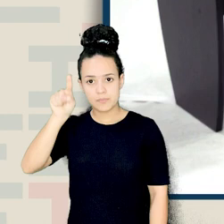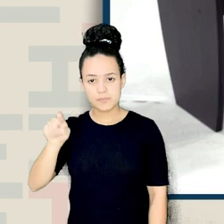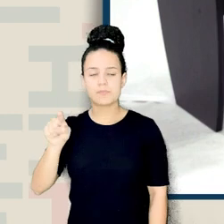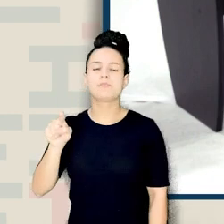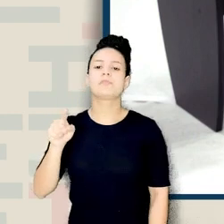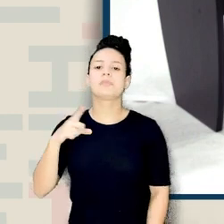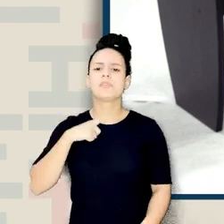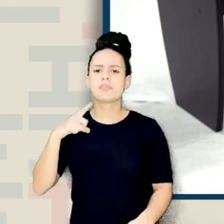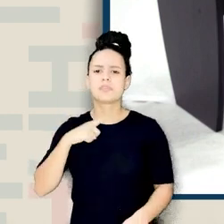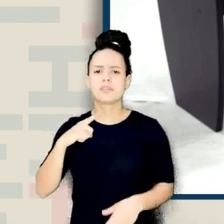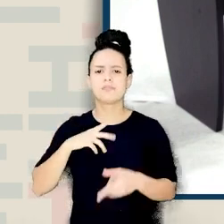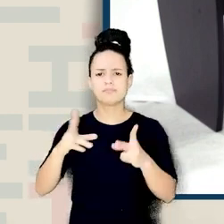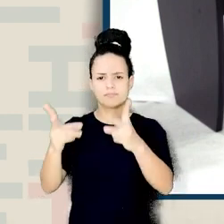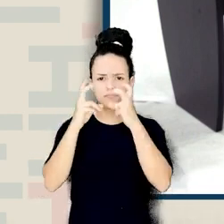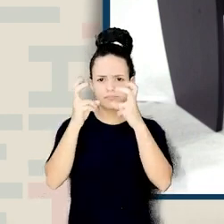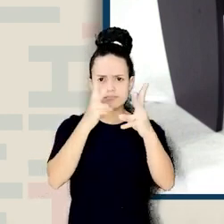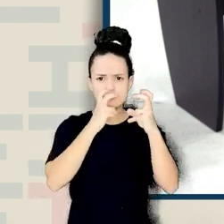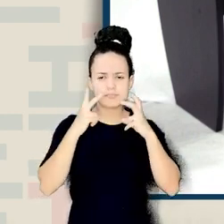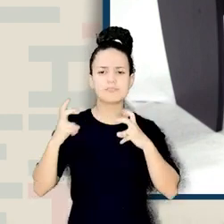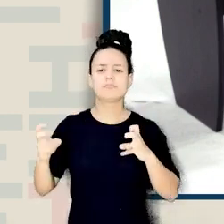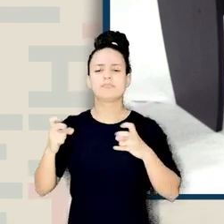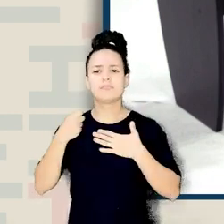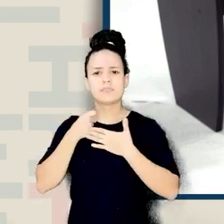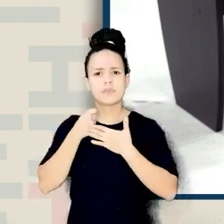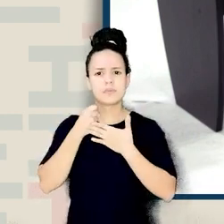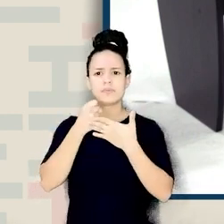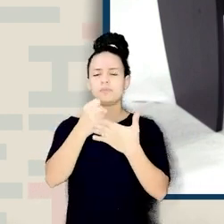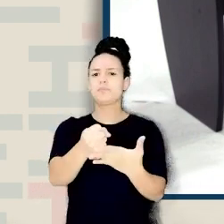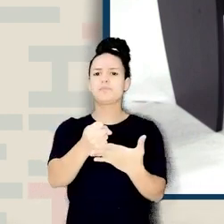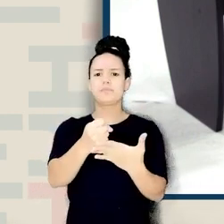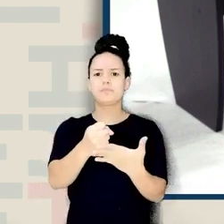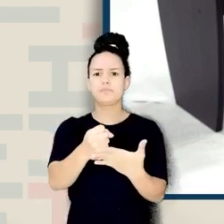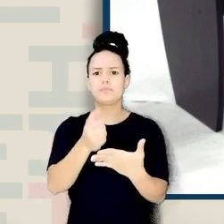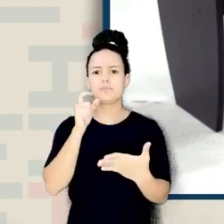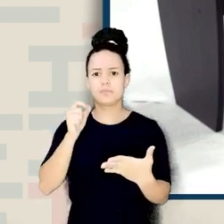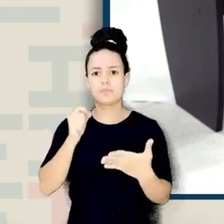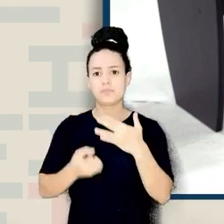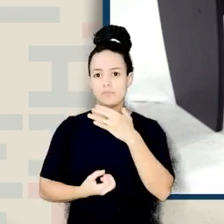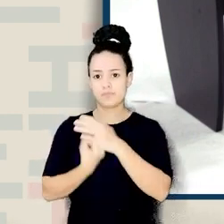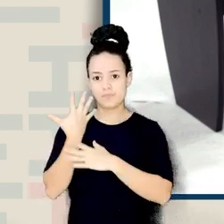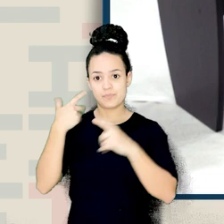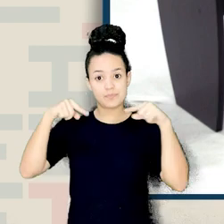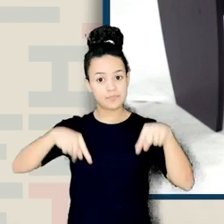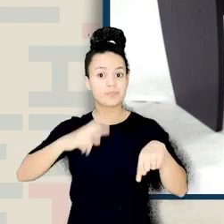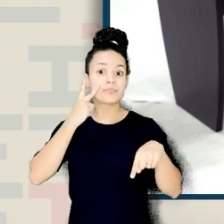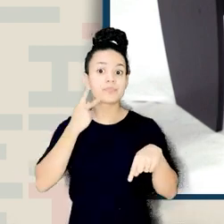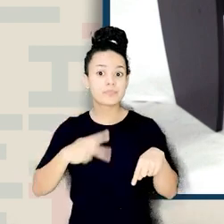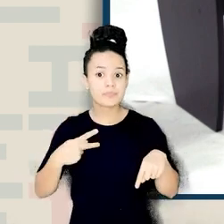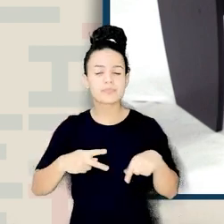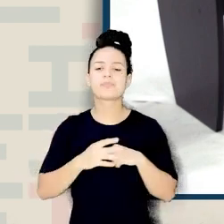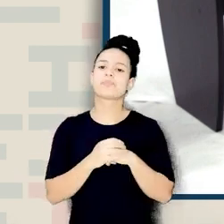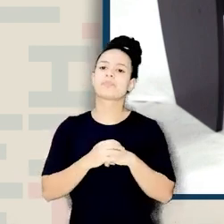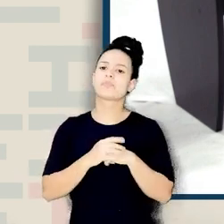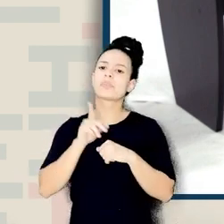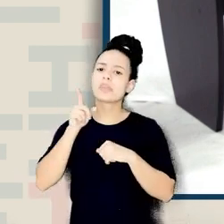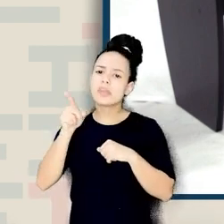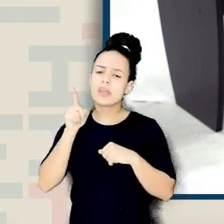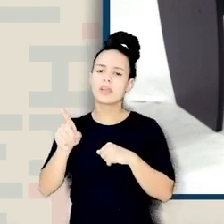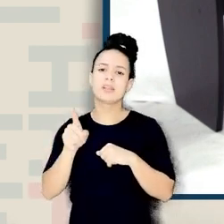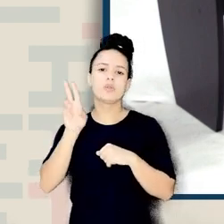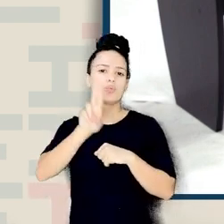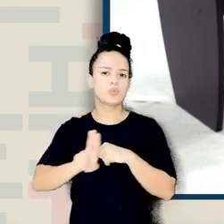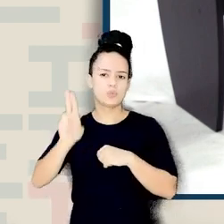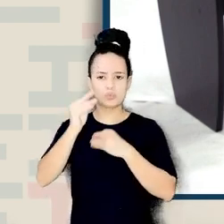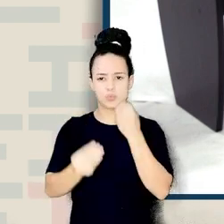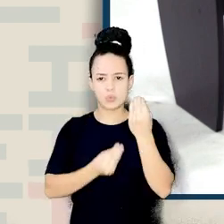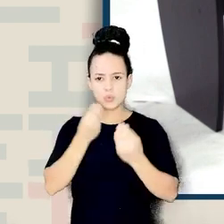essa percepção, essa grande contribuição de um griot nosso aqui do Ceará. E aí ele vai trabalhar da seguinte